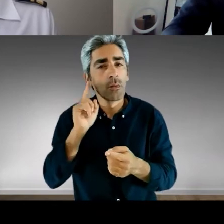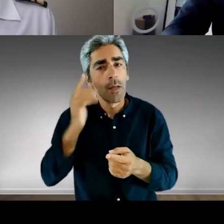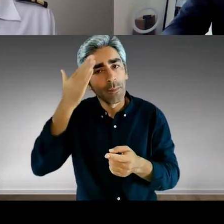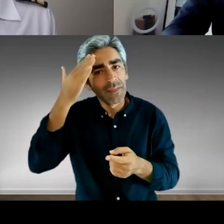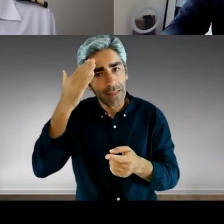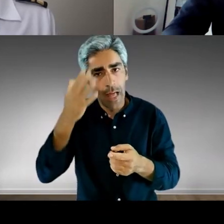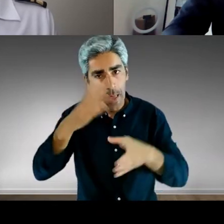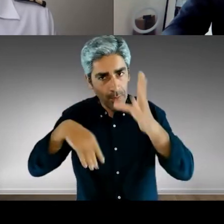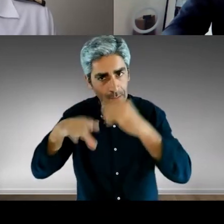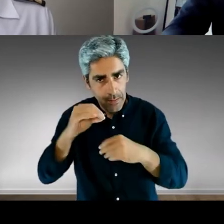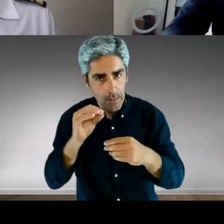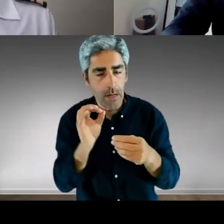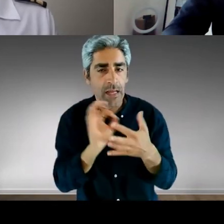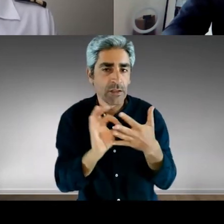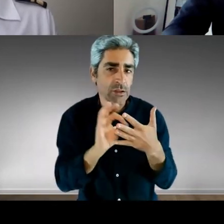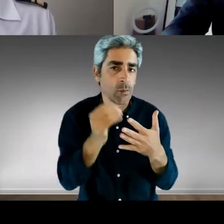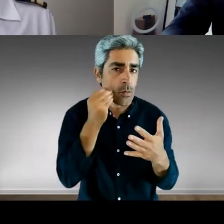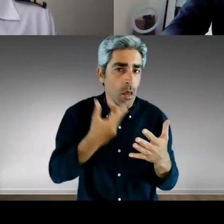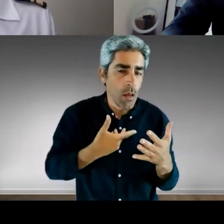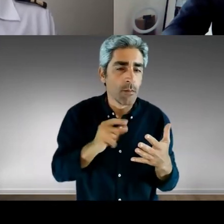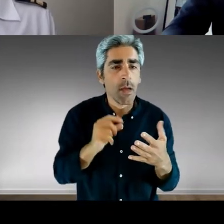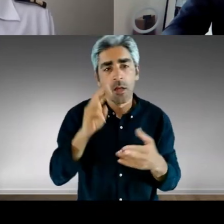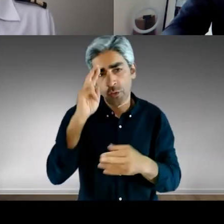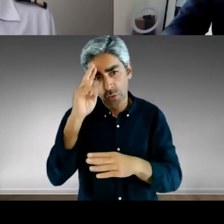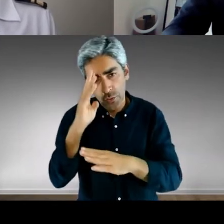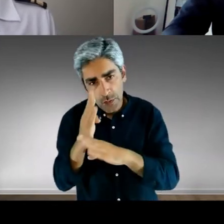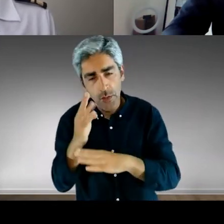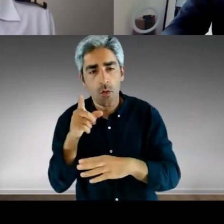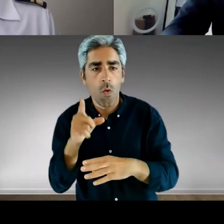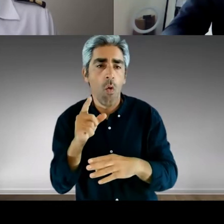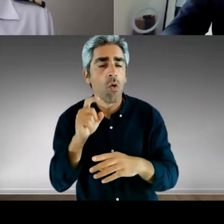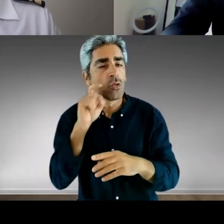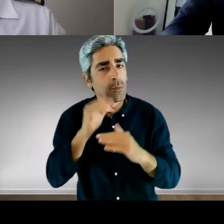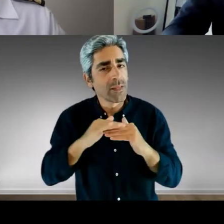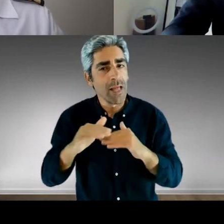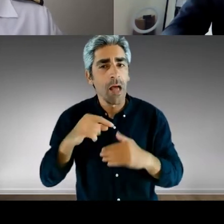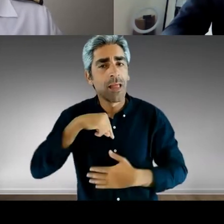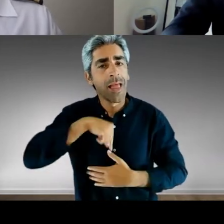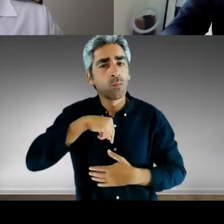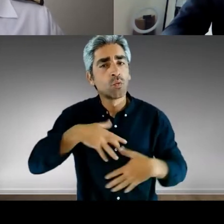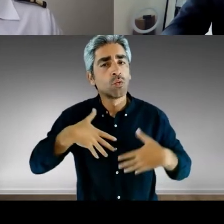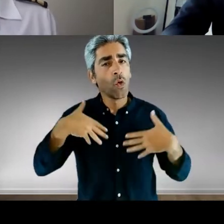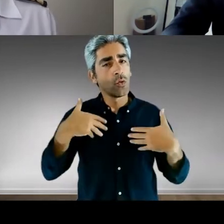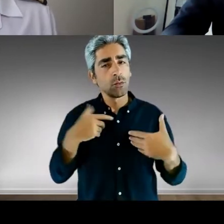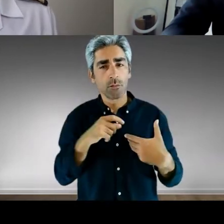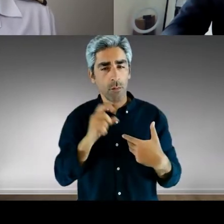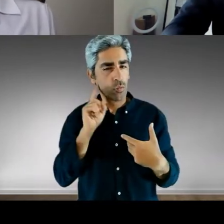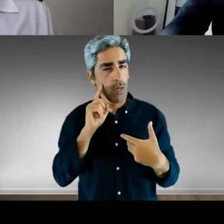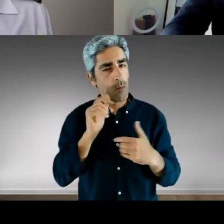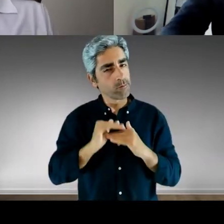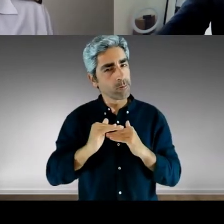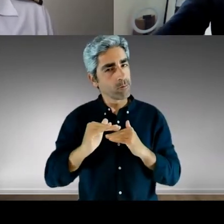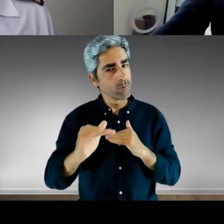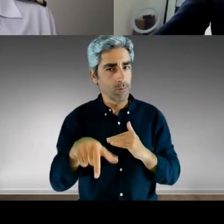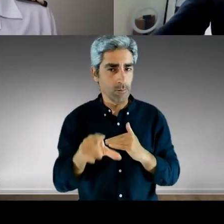características fixas, por exemplo, ou a resiliência e a estabilidade emocional são muito importantes. É muito importante também exercer uma